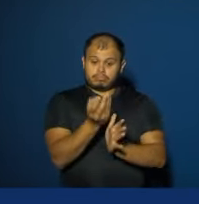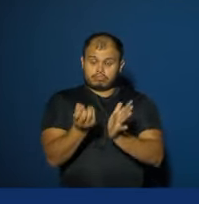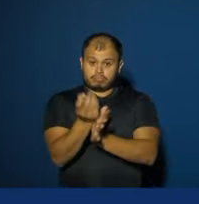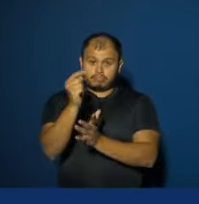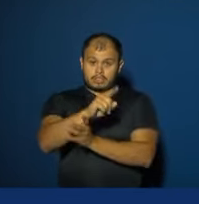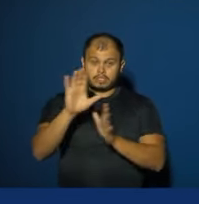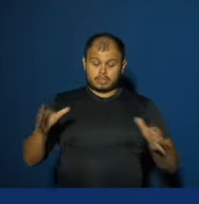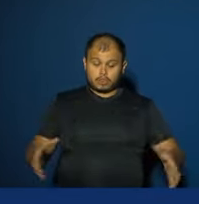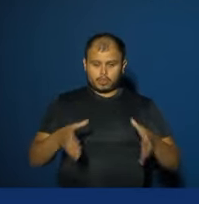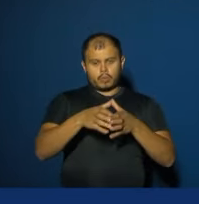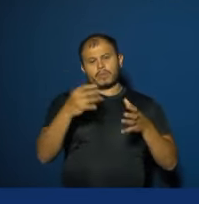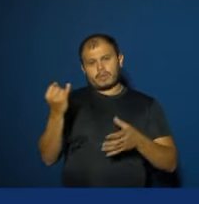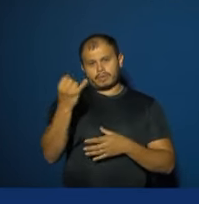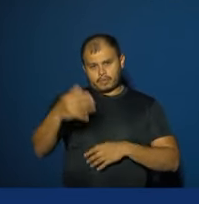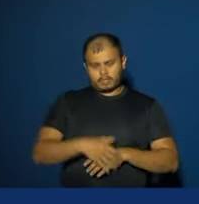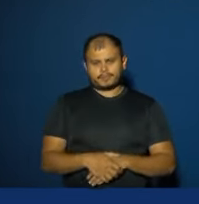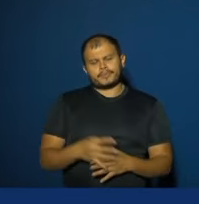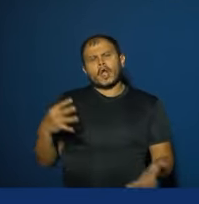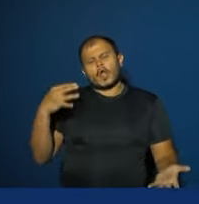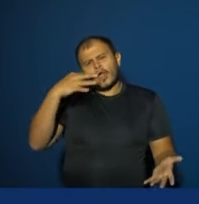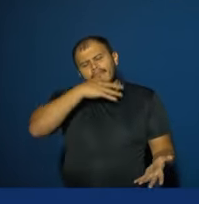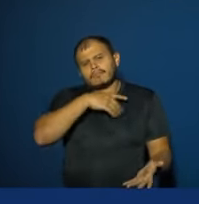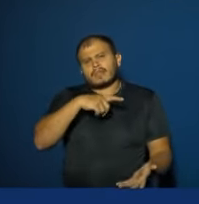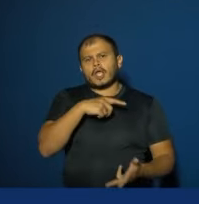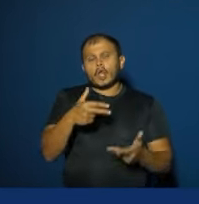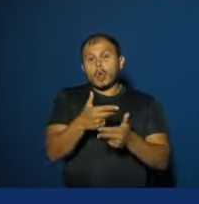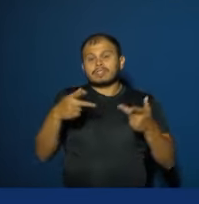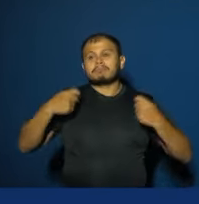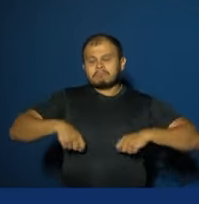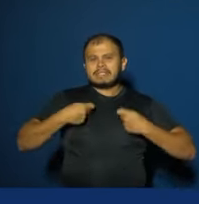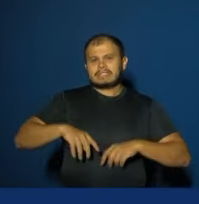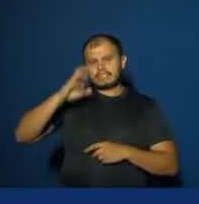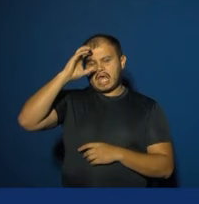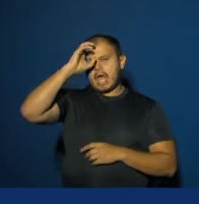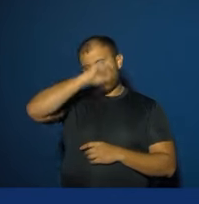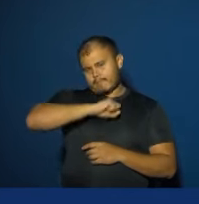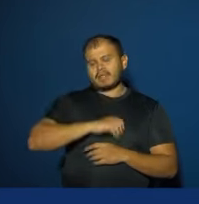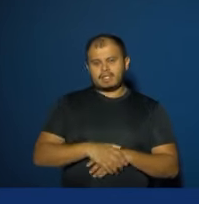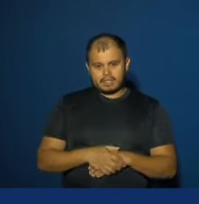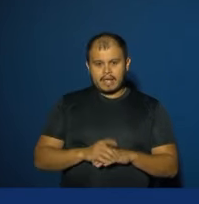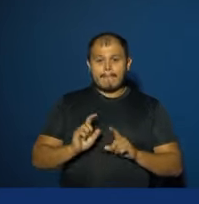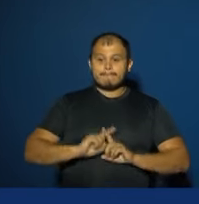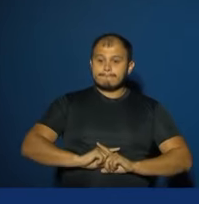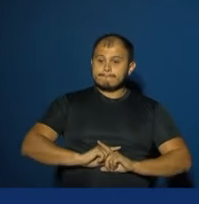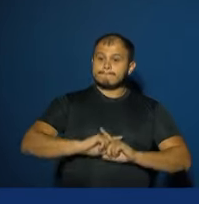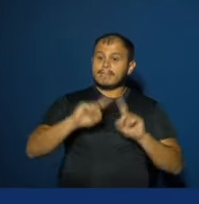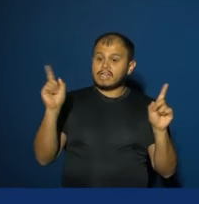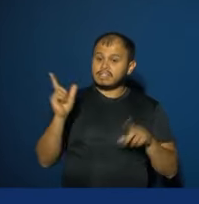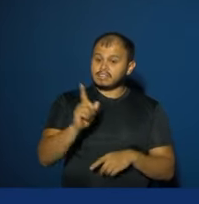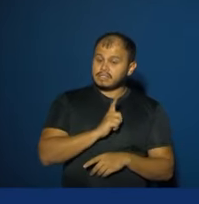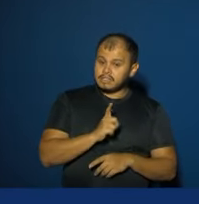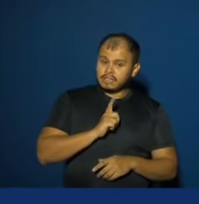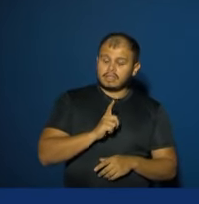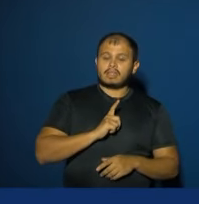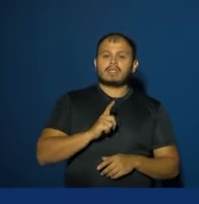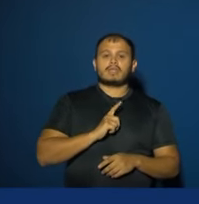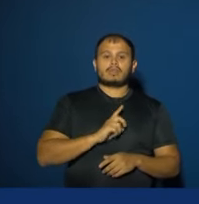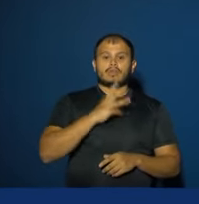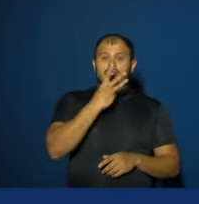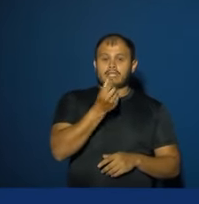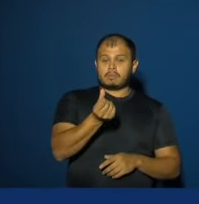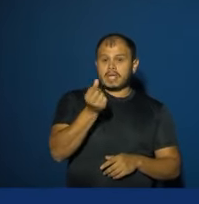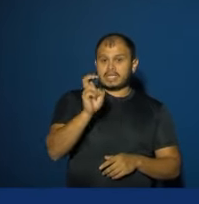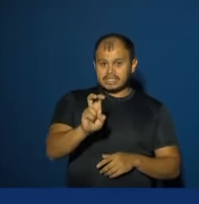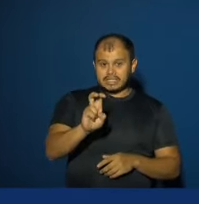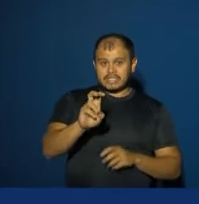de time é importante óbvio que a gente também tem algumas coisas que a gente tem que aprender então a lançar a plataforma do 365 por exemplo